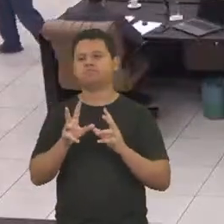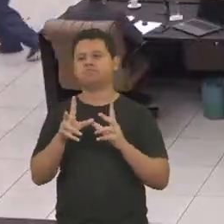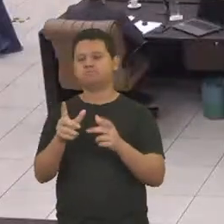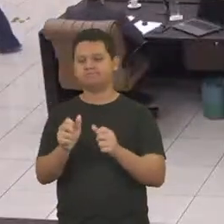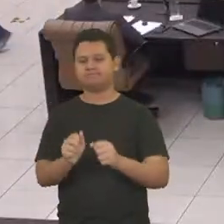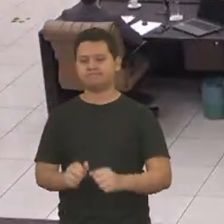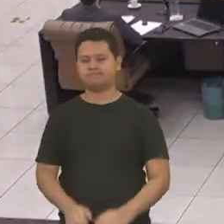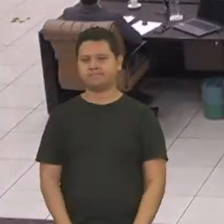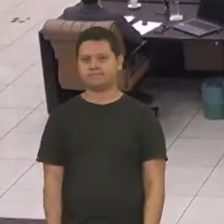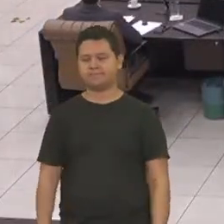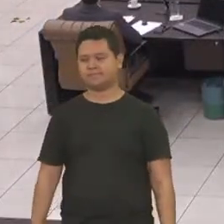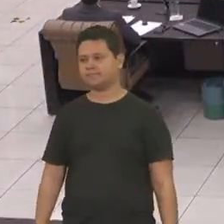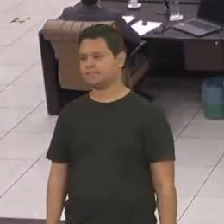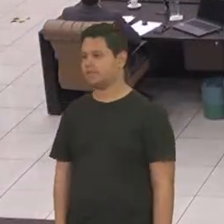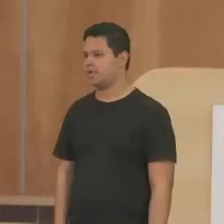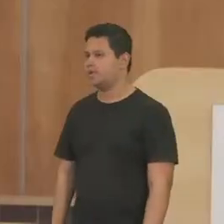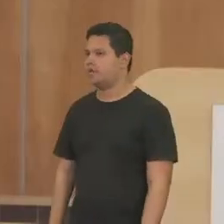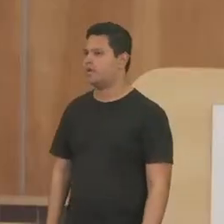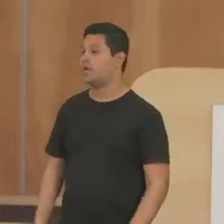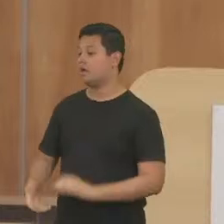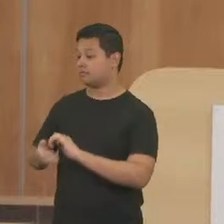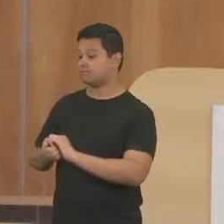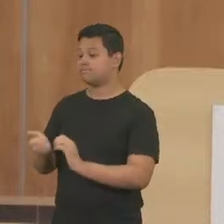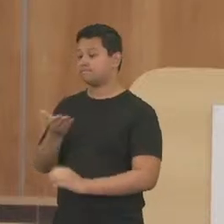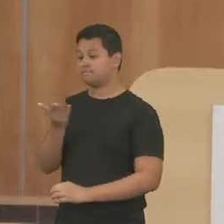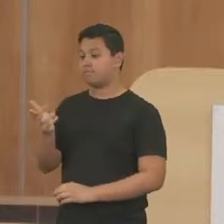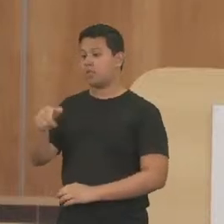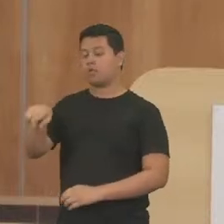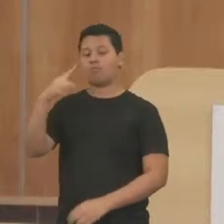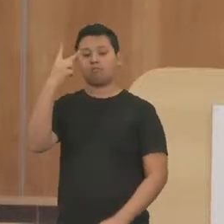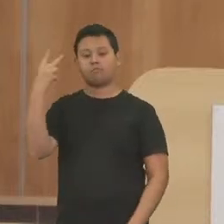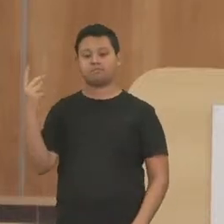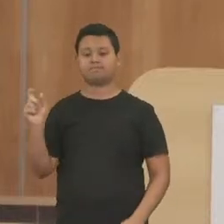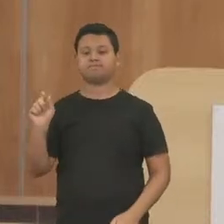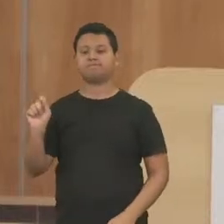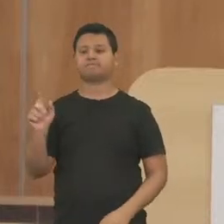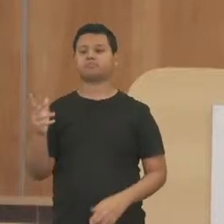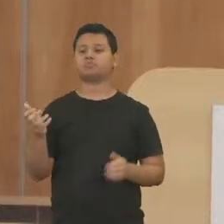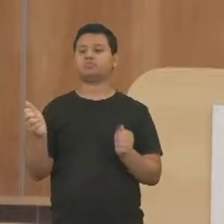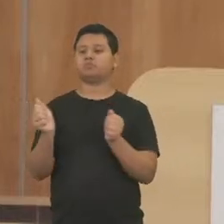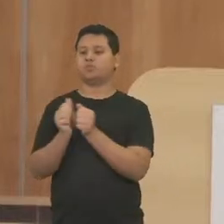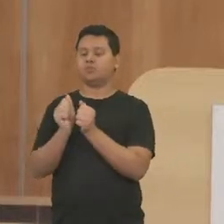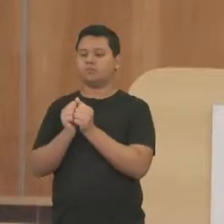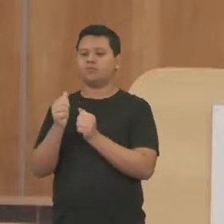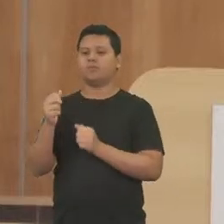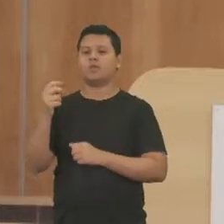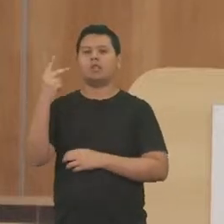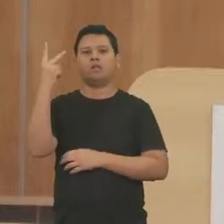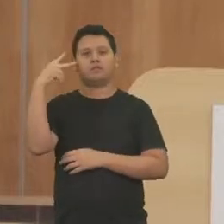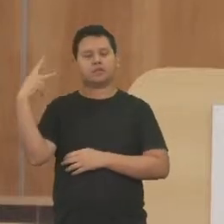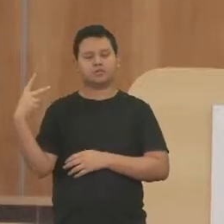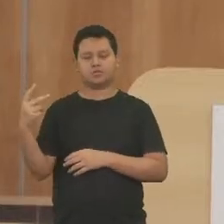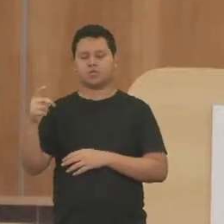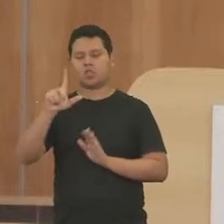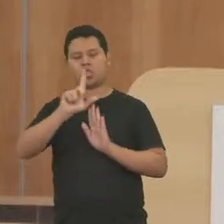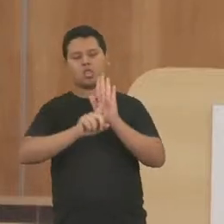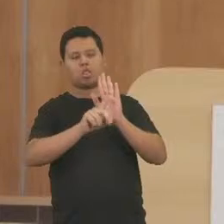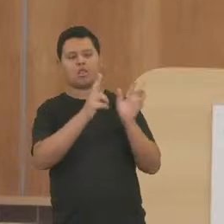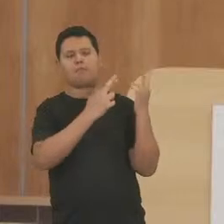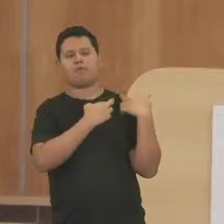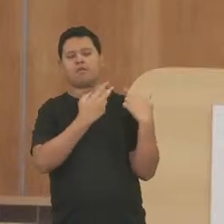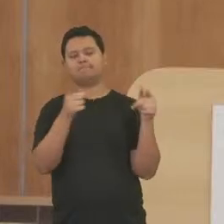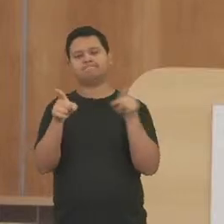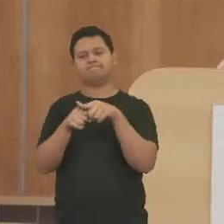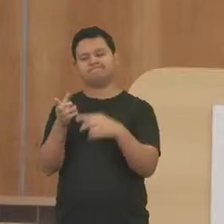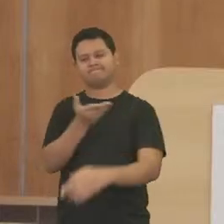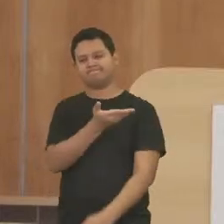Quero cumprimentar a todos, cumprimentar o vereador, autor do projeto de lei, cumprimento